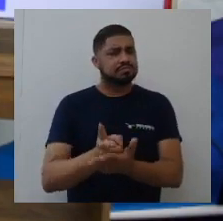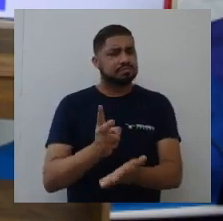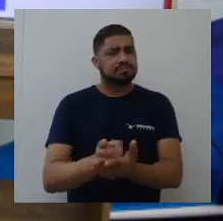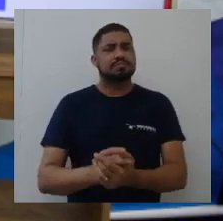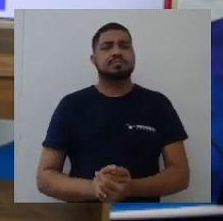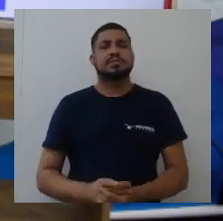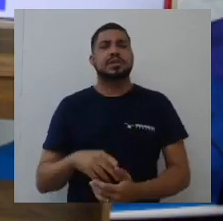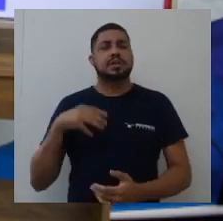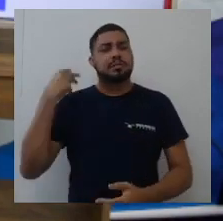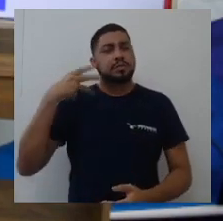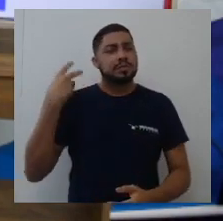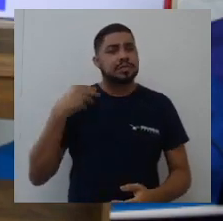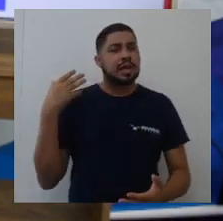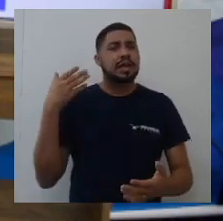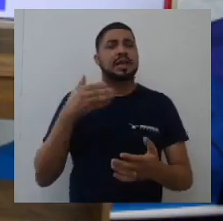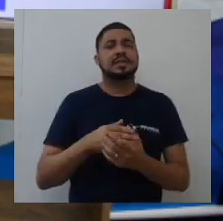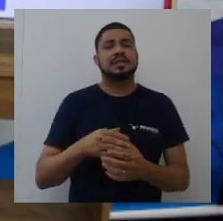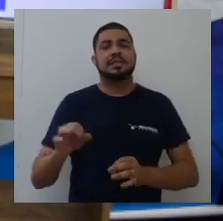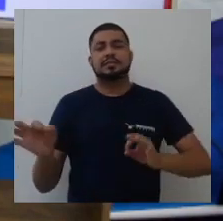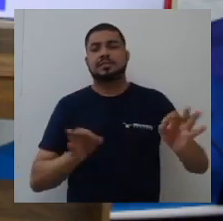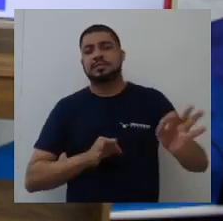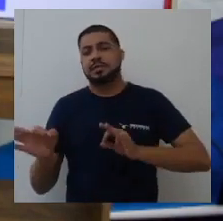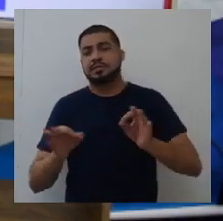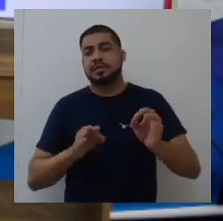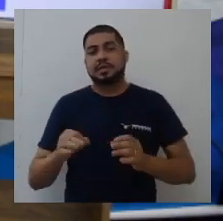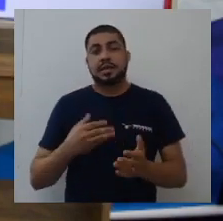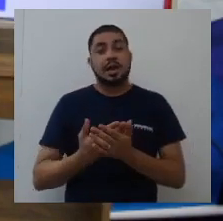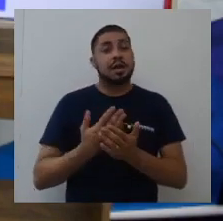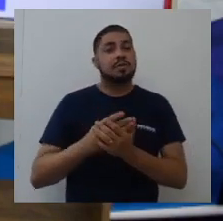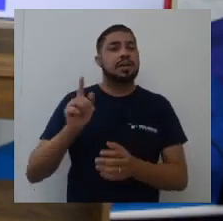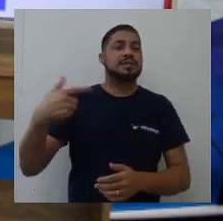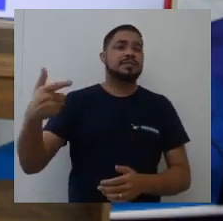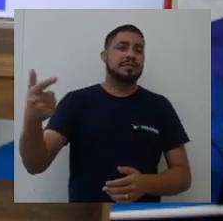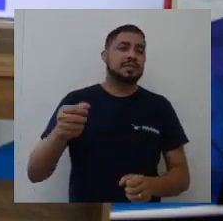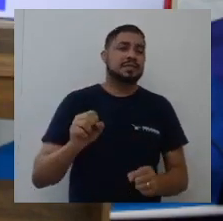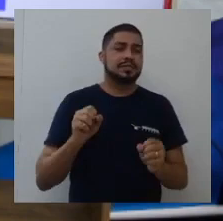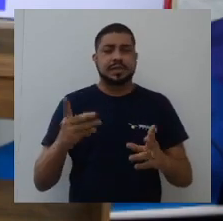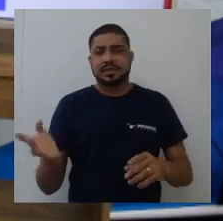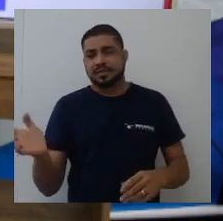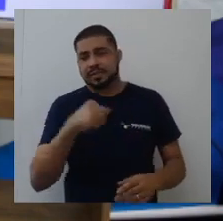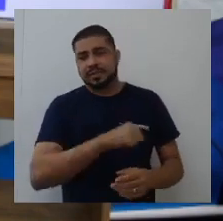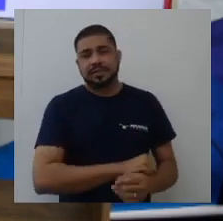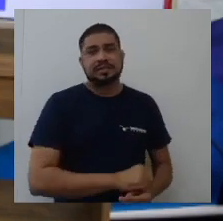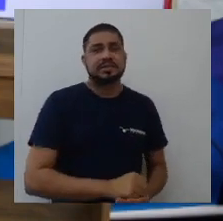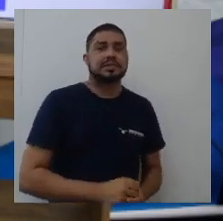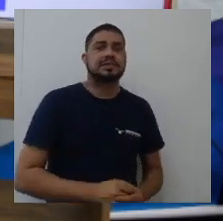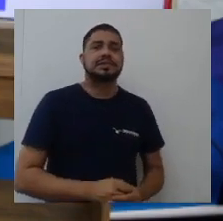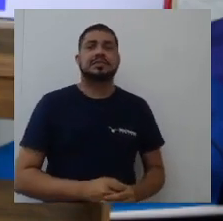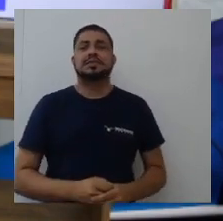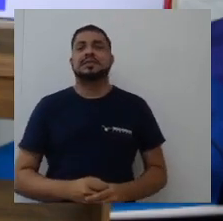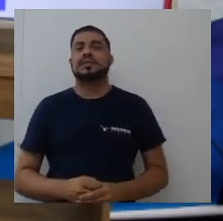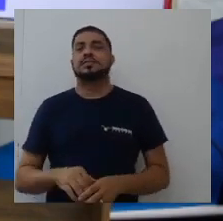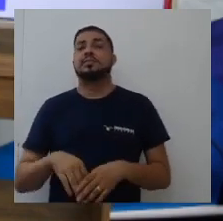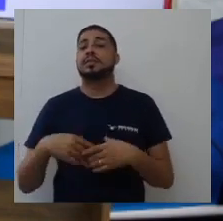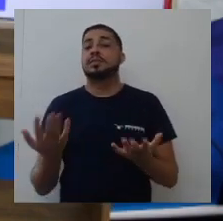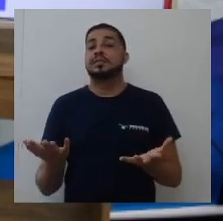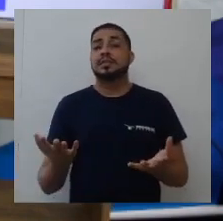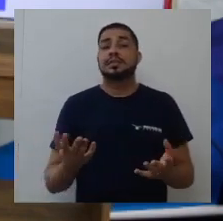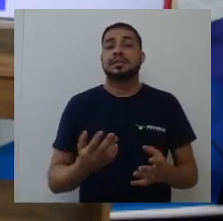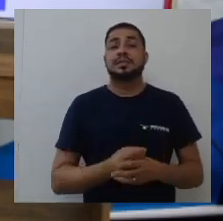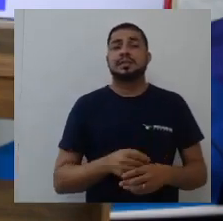resto da música até a gente preparar o cenário para a próxima aula, beleza? Vem comigo na aula do segundo ano, ó. Quando